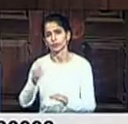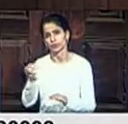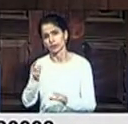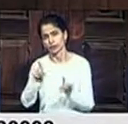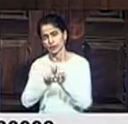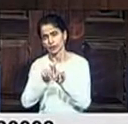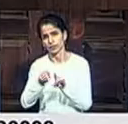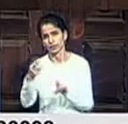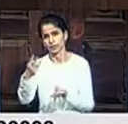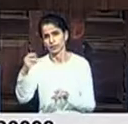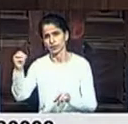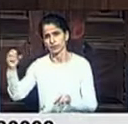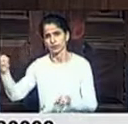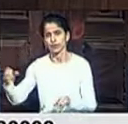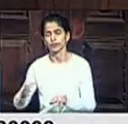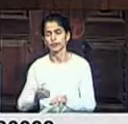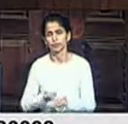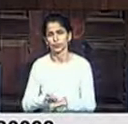aumentamos para